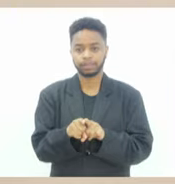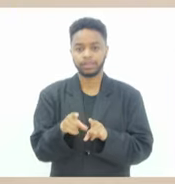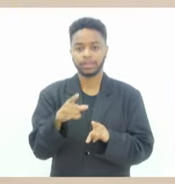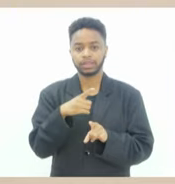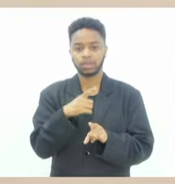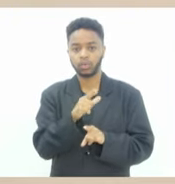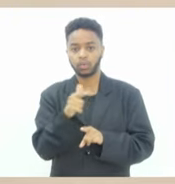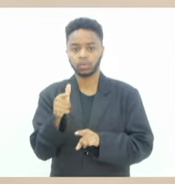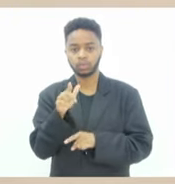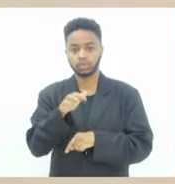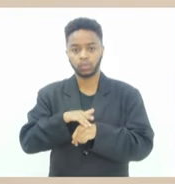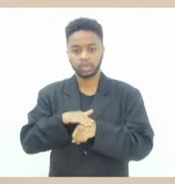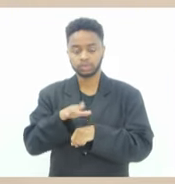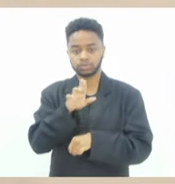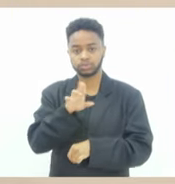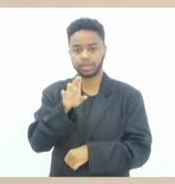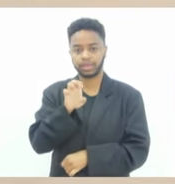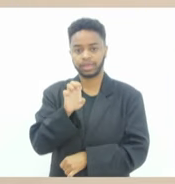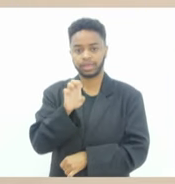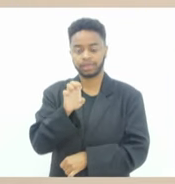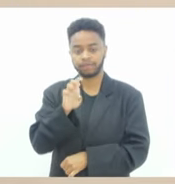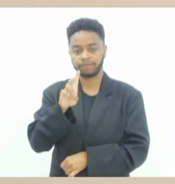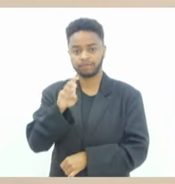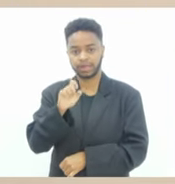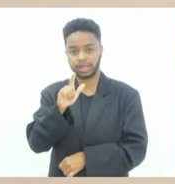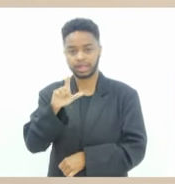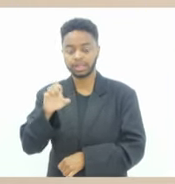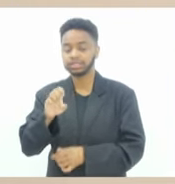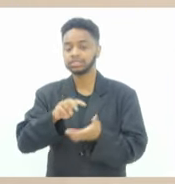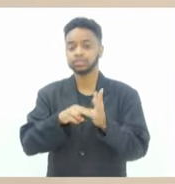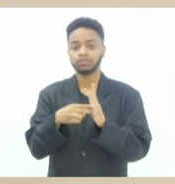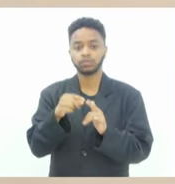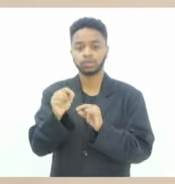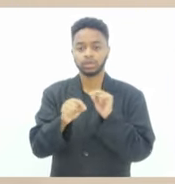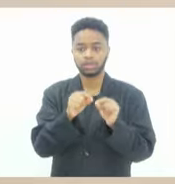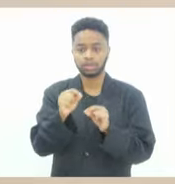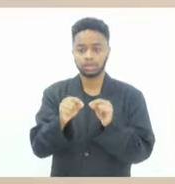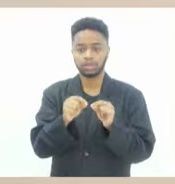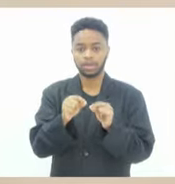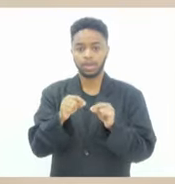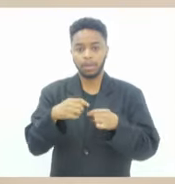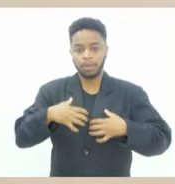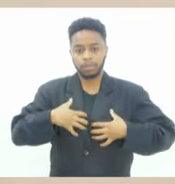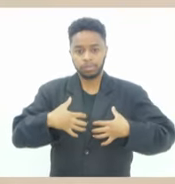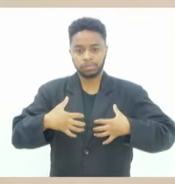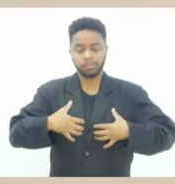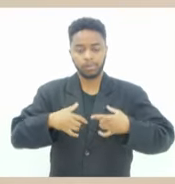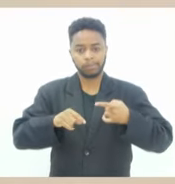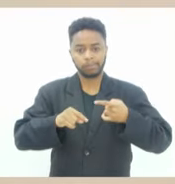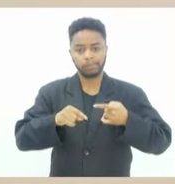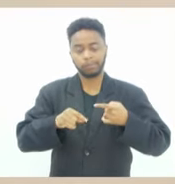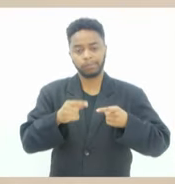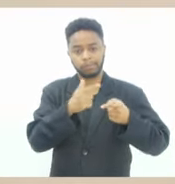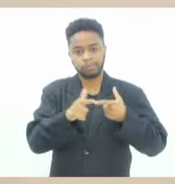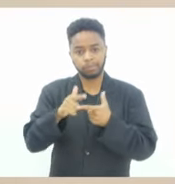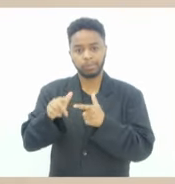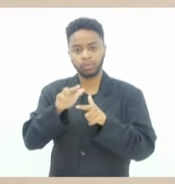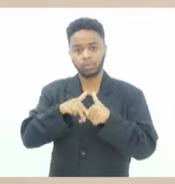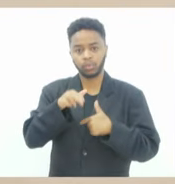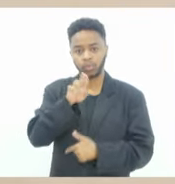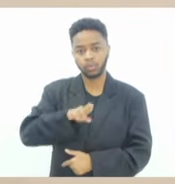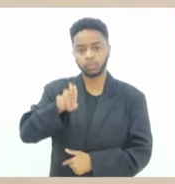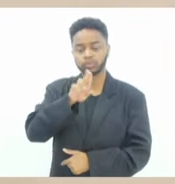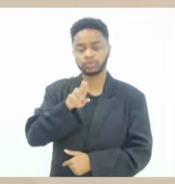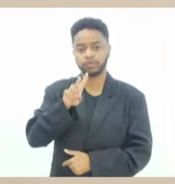inglês chamada EVALI, que fundamentalmente significa injúria pulmonar decorrente do uso do cigarro eletrônico ou